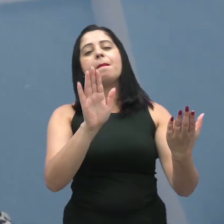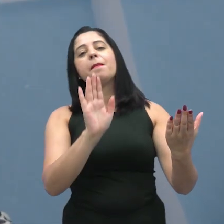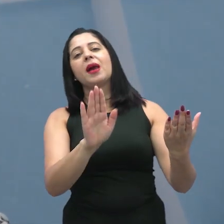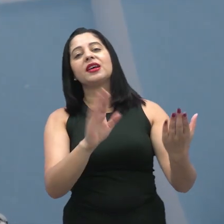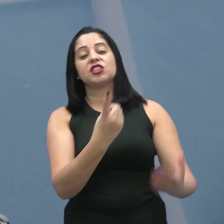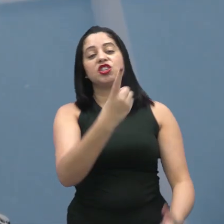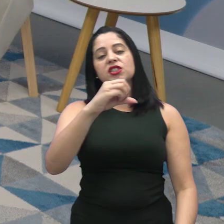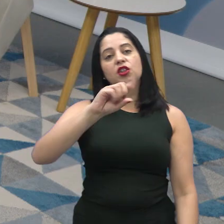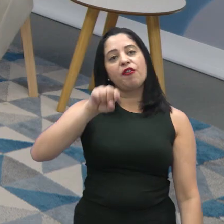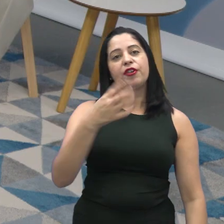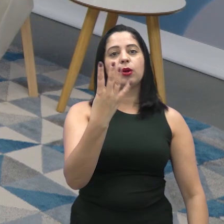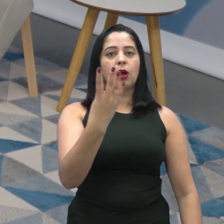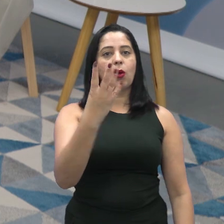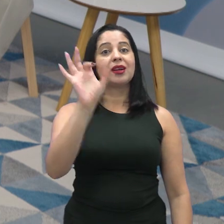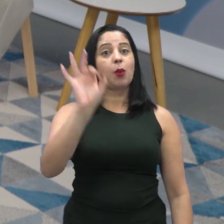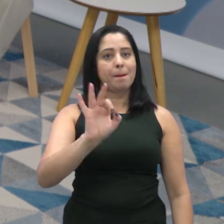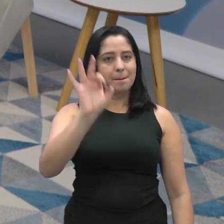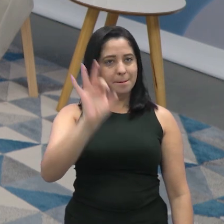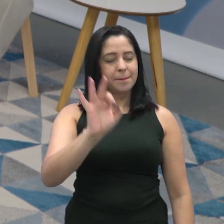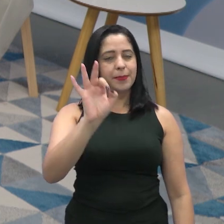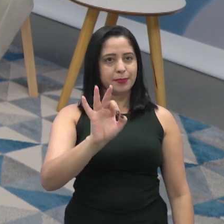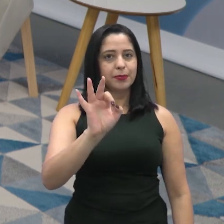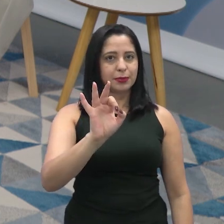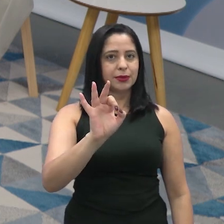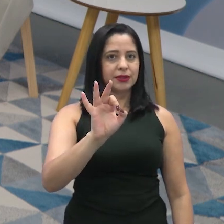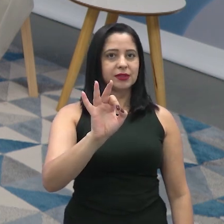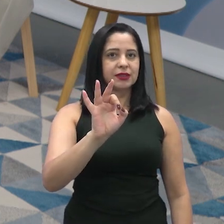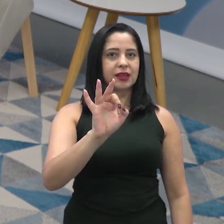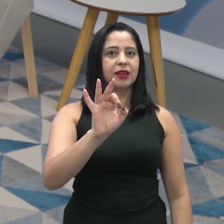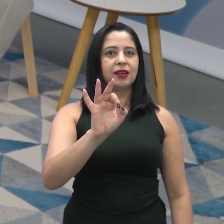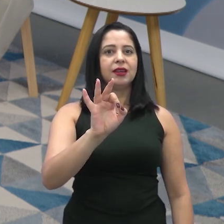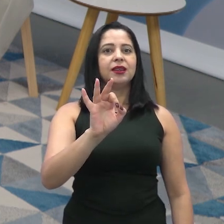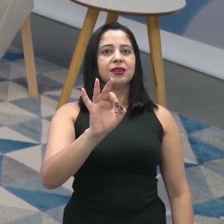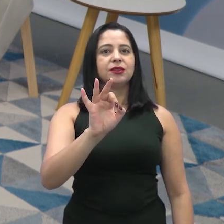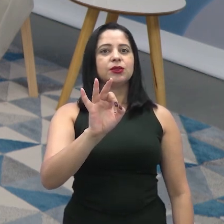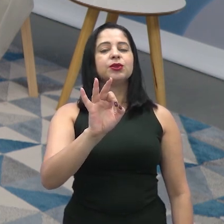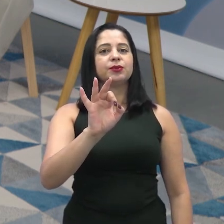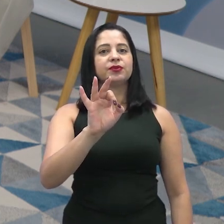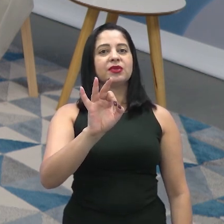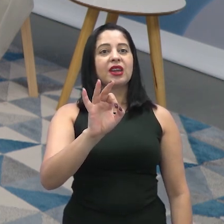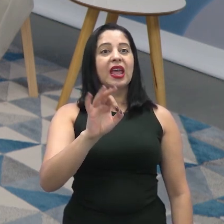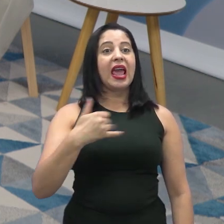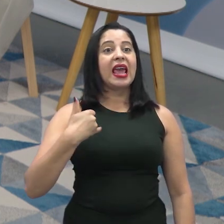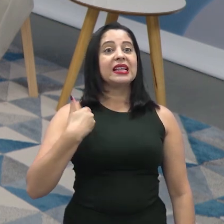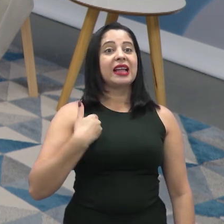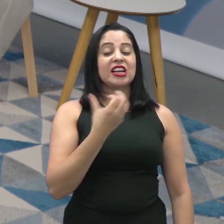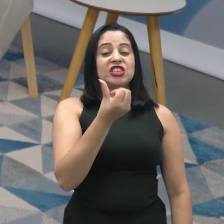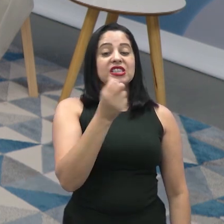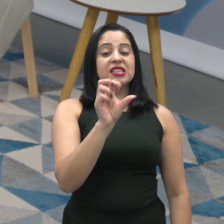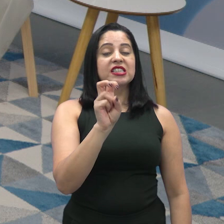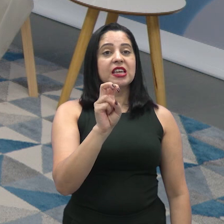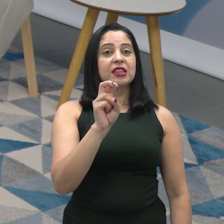que 19,4% dos que têm essa tendência a viajar têm mais de 65